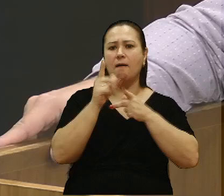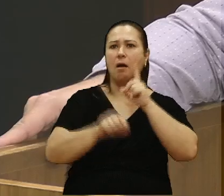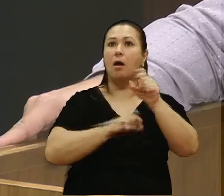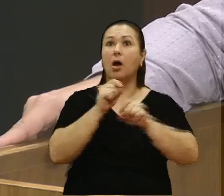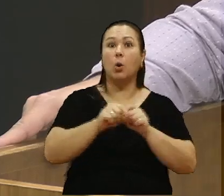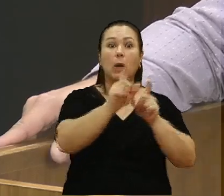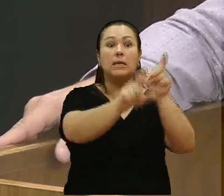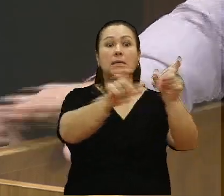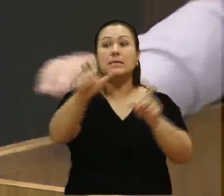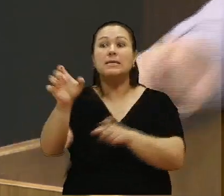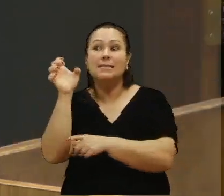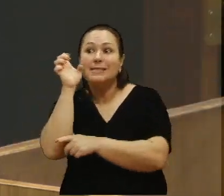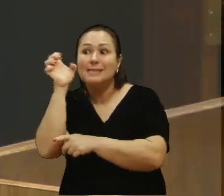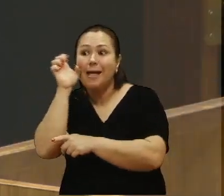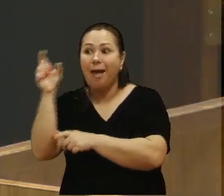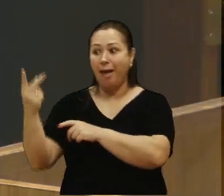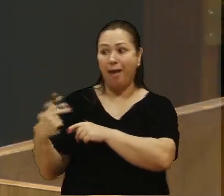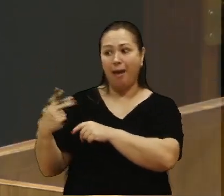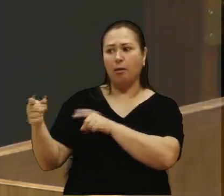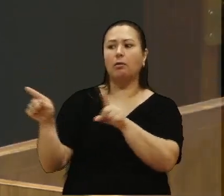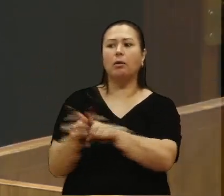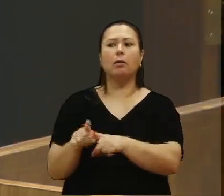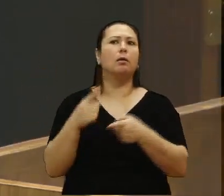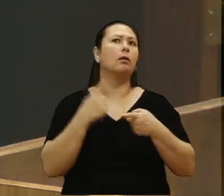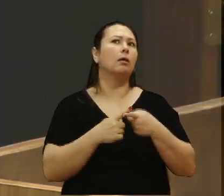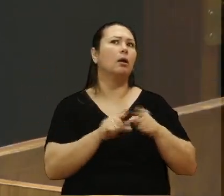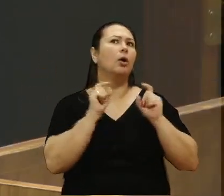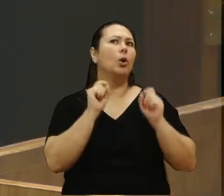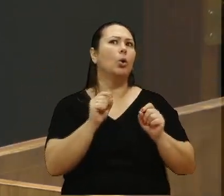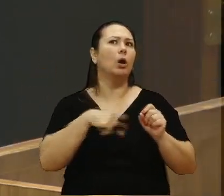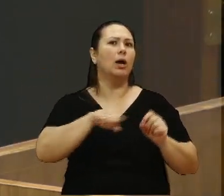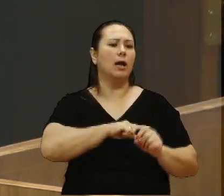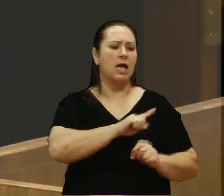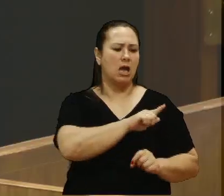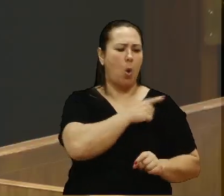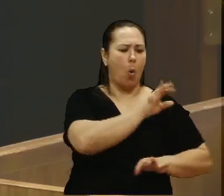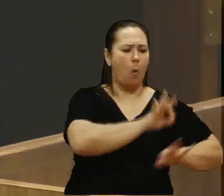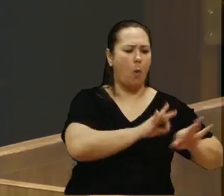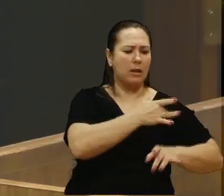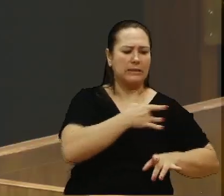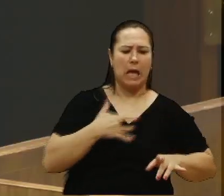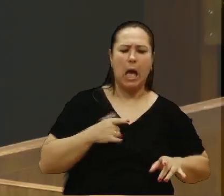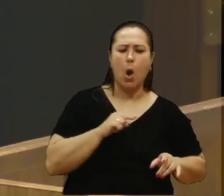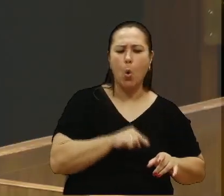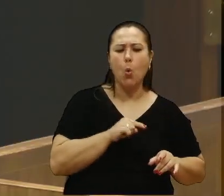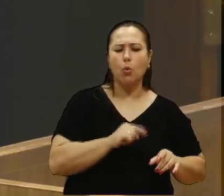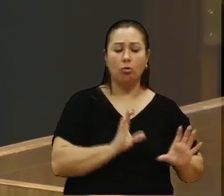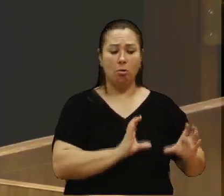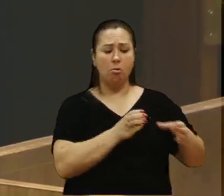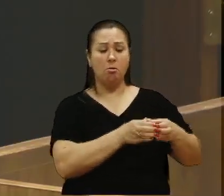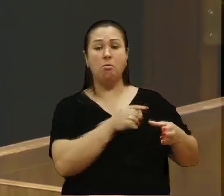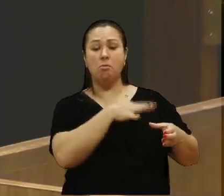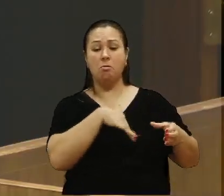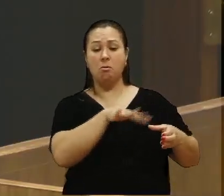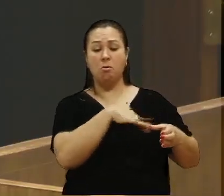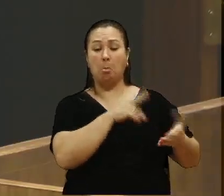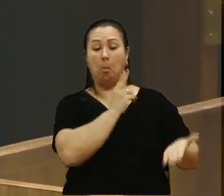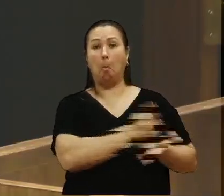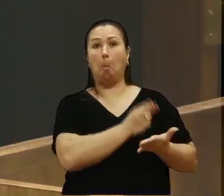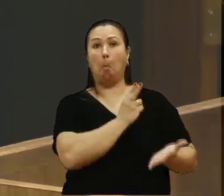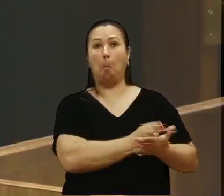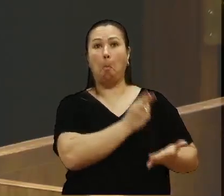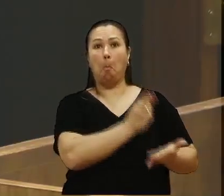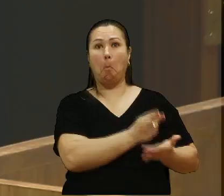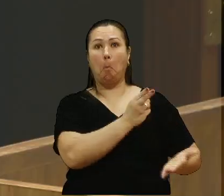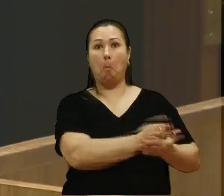vereadora Estela, porque em que pese, lá na gestão da saúde, a turma que segue lá